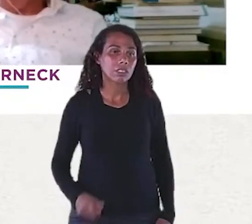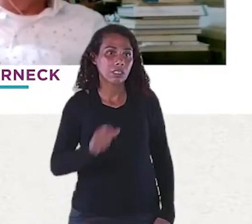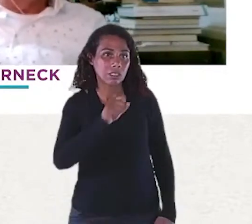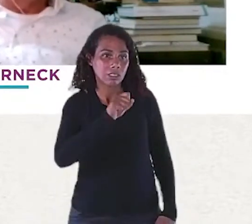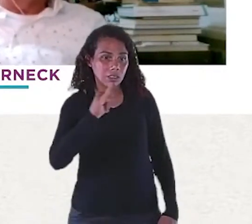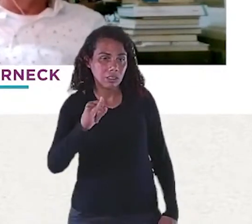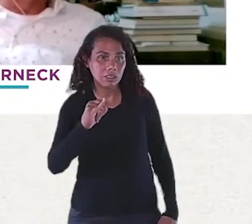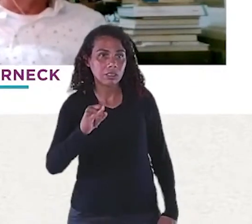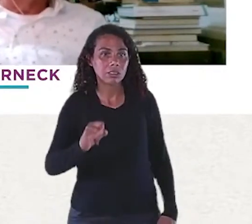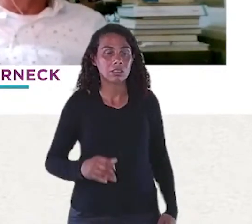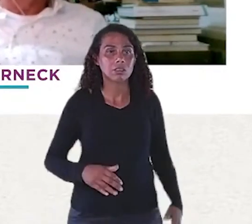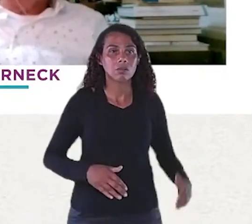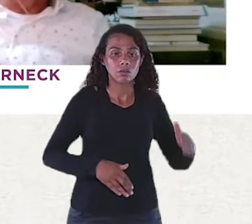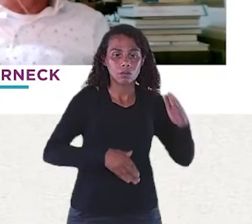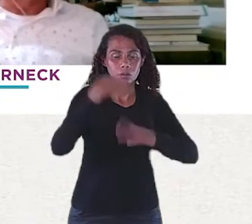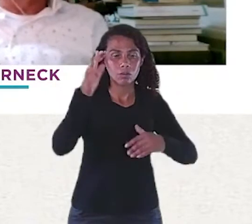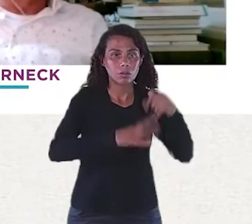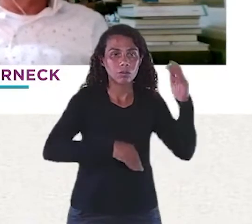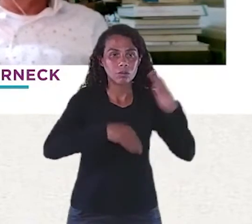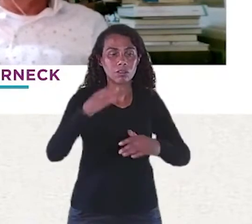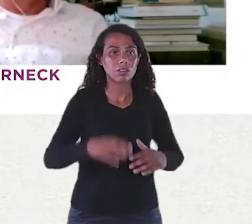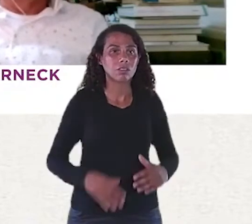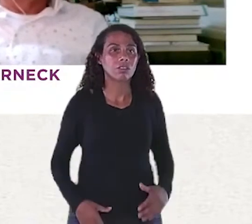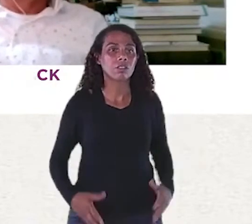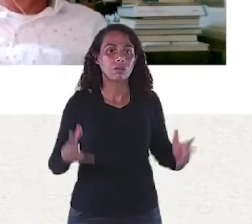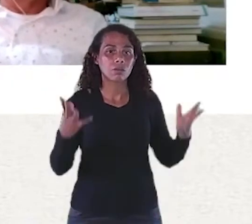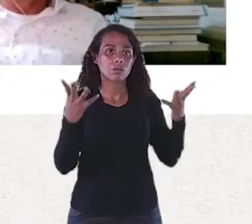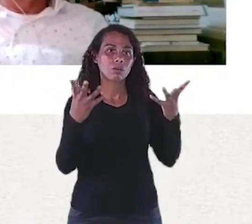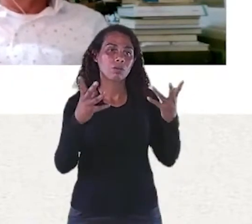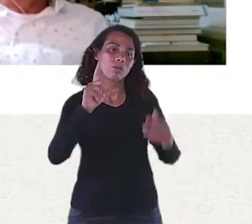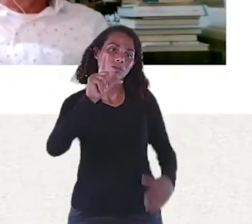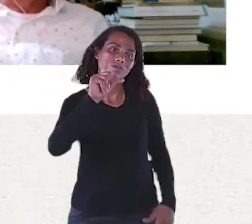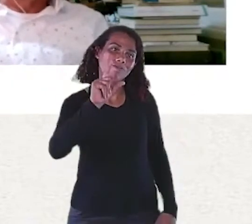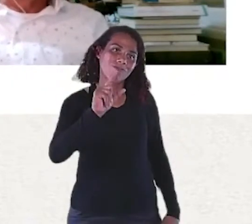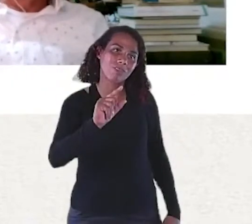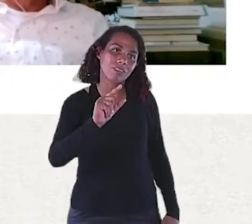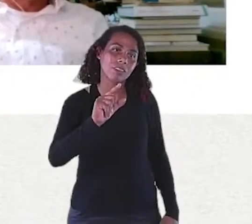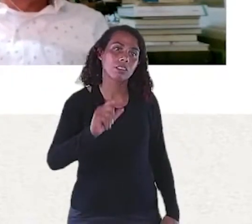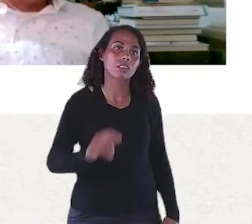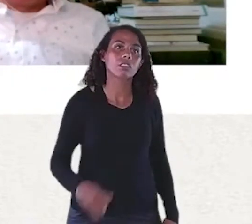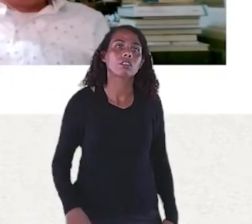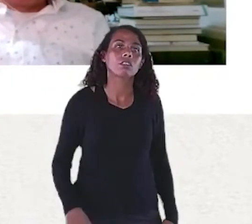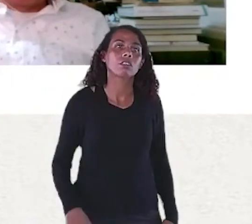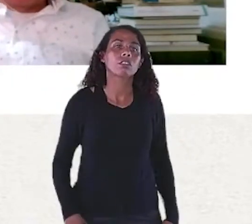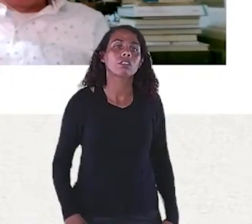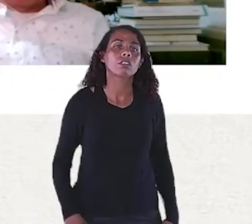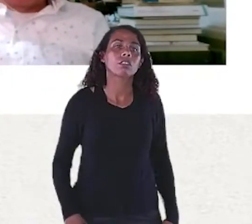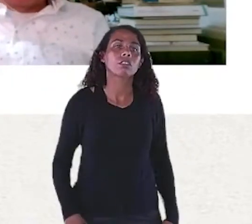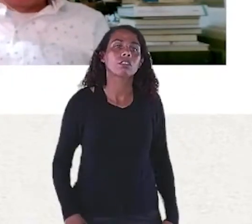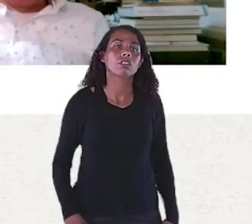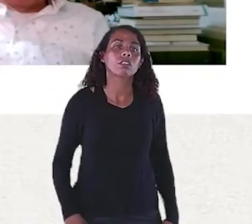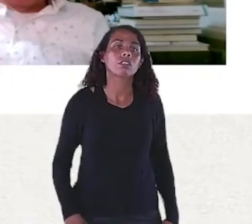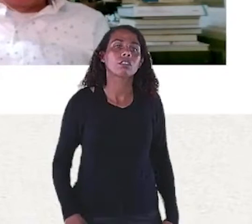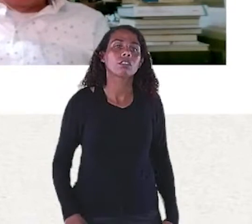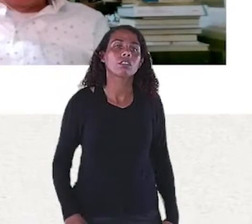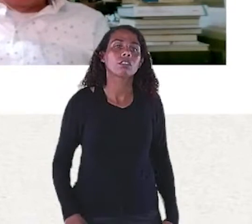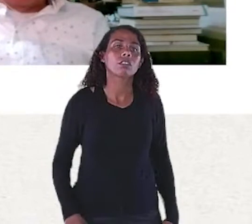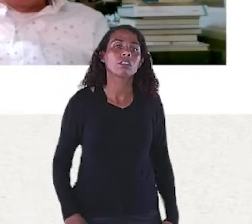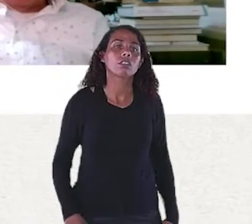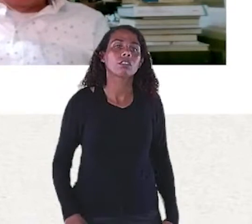tempo que é ele, é muito maior que ele. Não é? Então, isso dá um